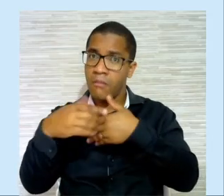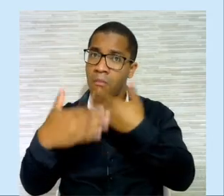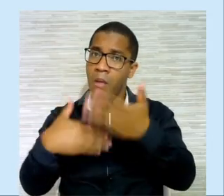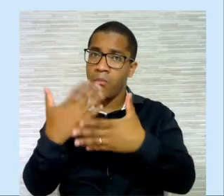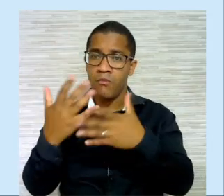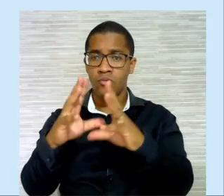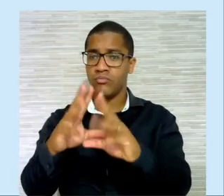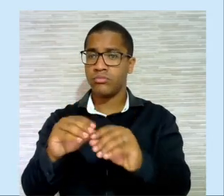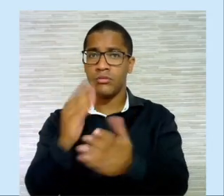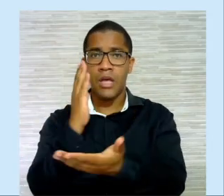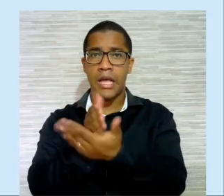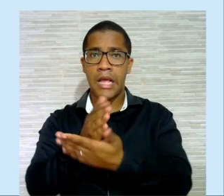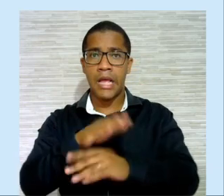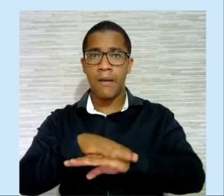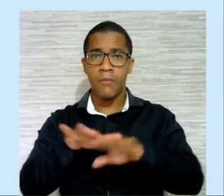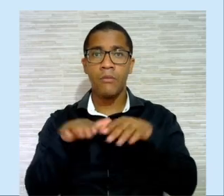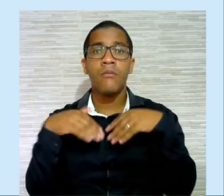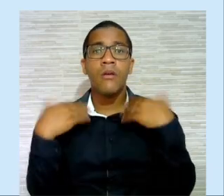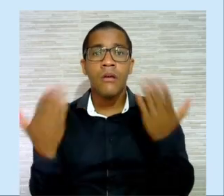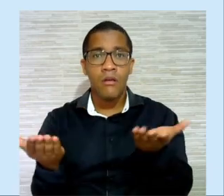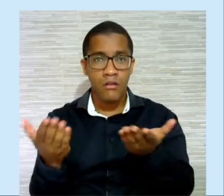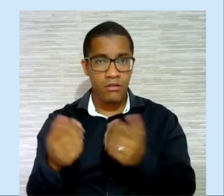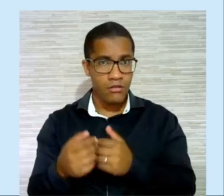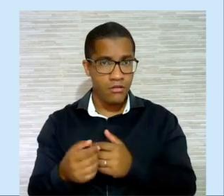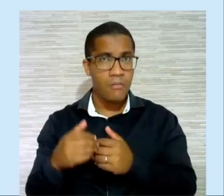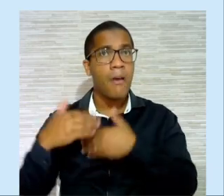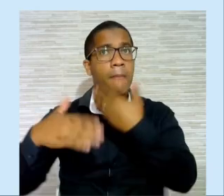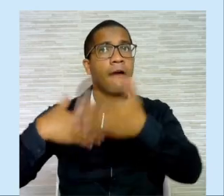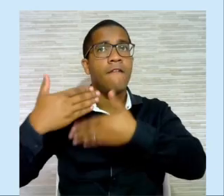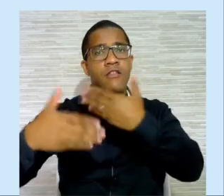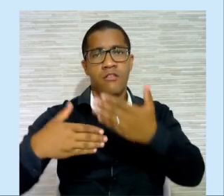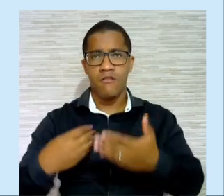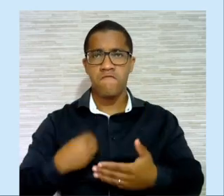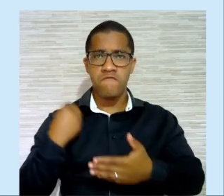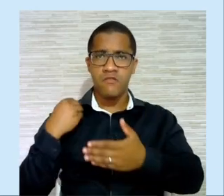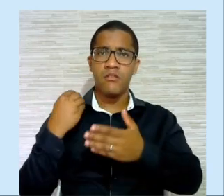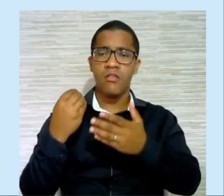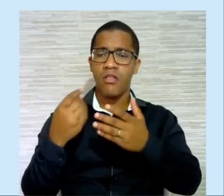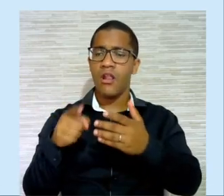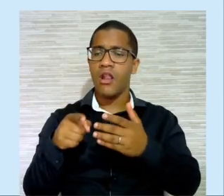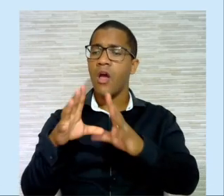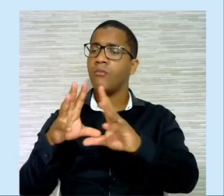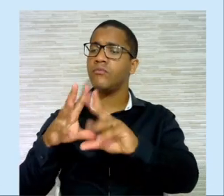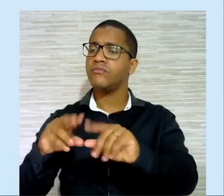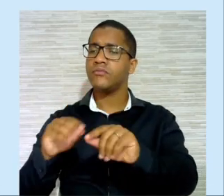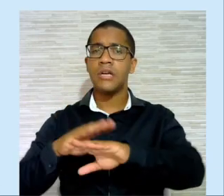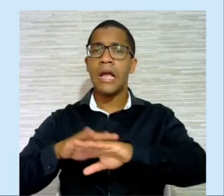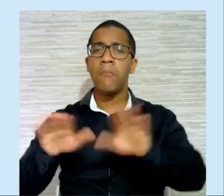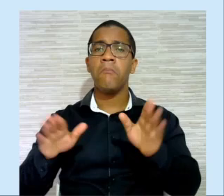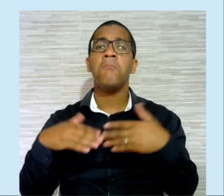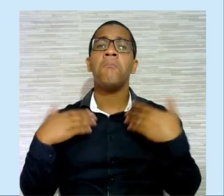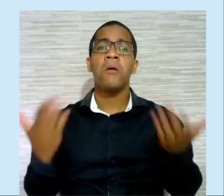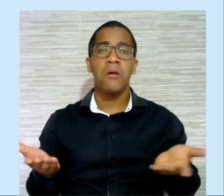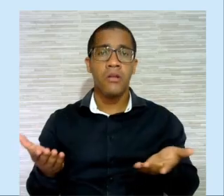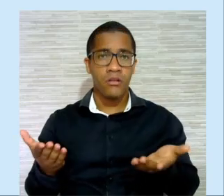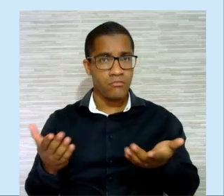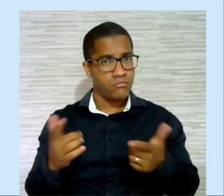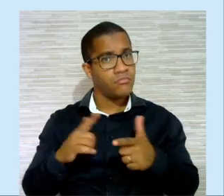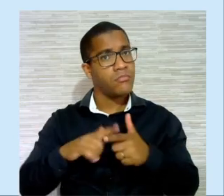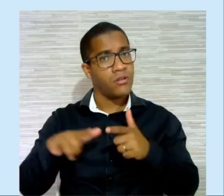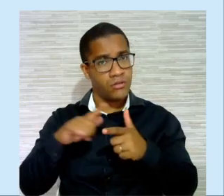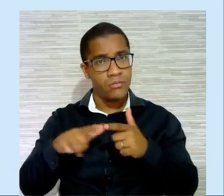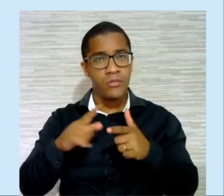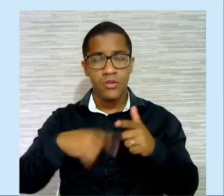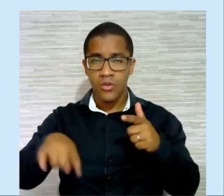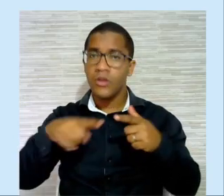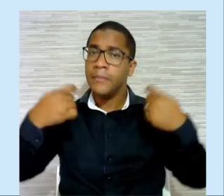limitado, tá? Não vamos ter em nossa vida toda, né? Ou na vida da humanidade inteira, todo esse recurso natural, e é interessante que